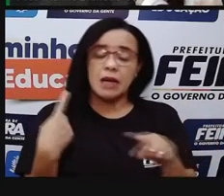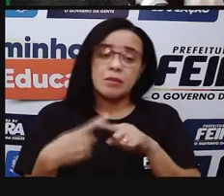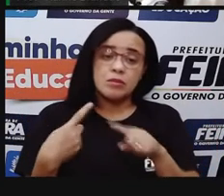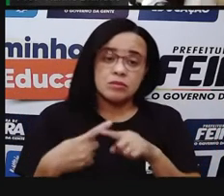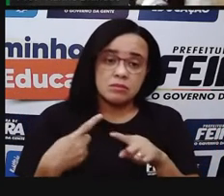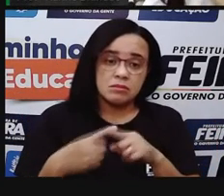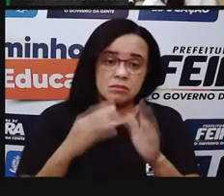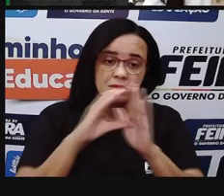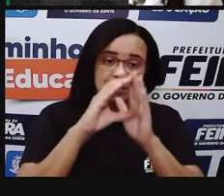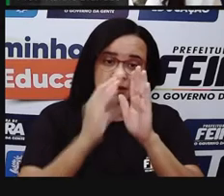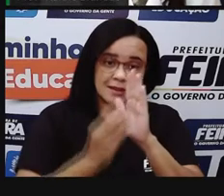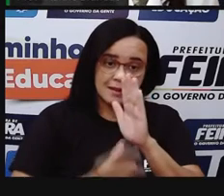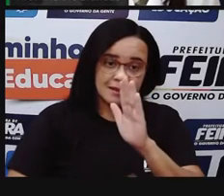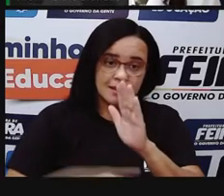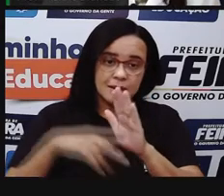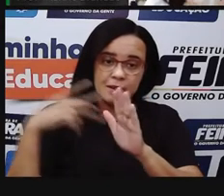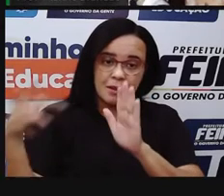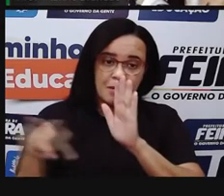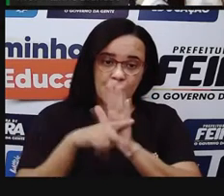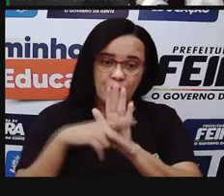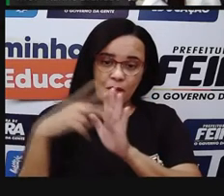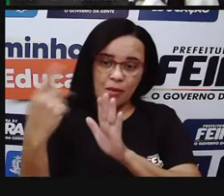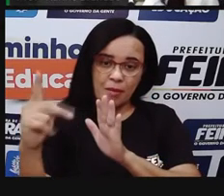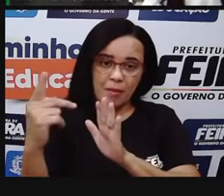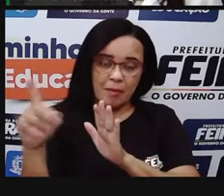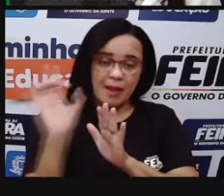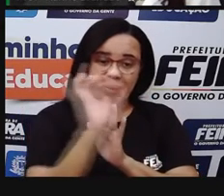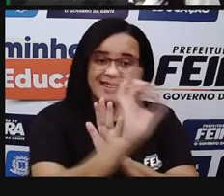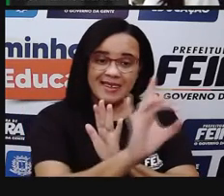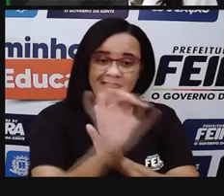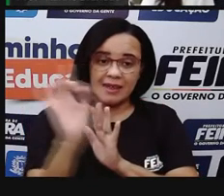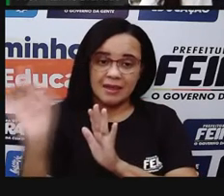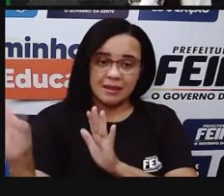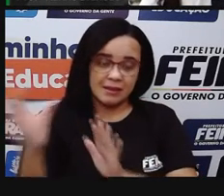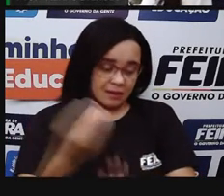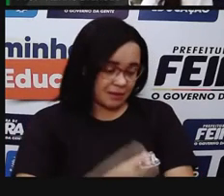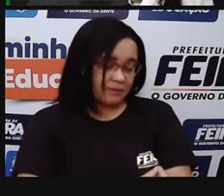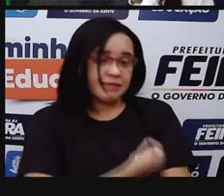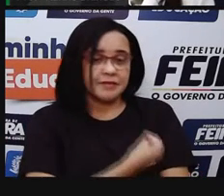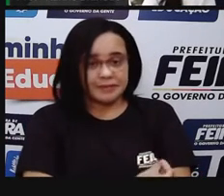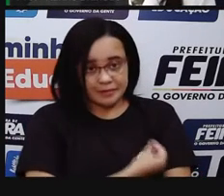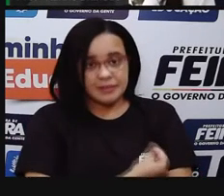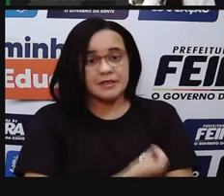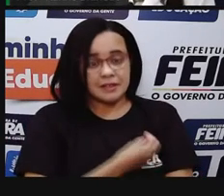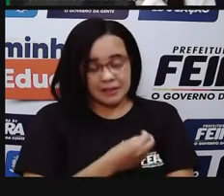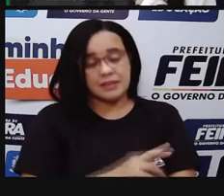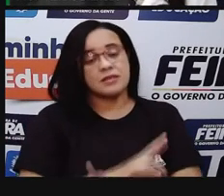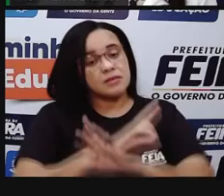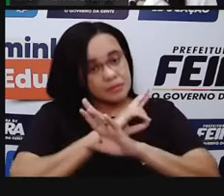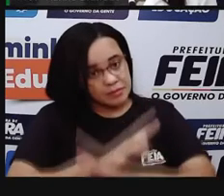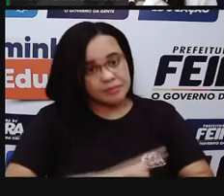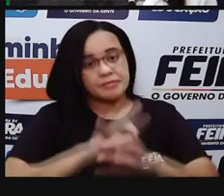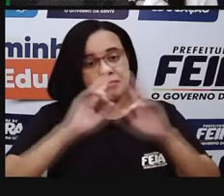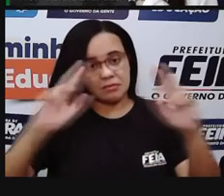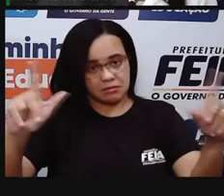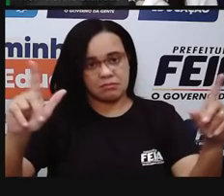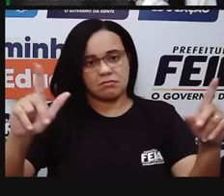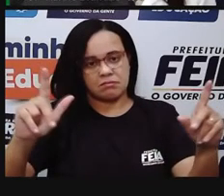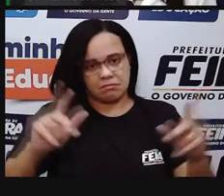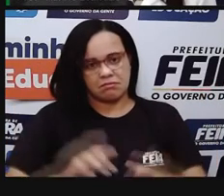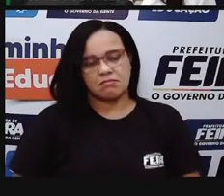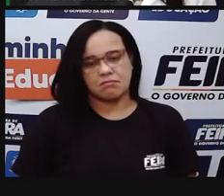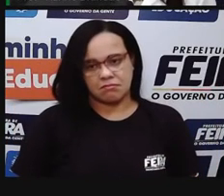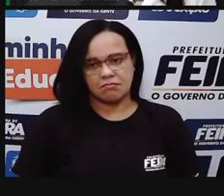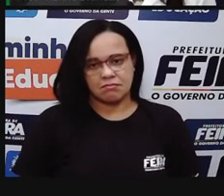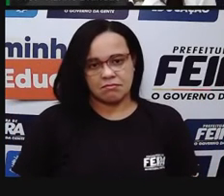características, né, dos ciclos de vida dos seres vivos, elas podem ser diferentes também, né?